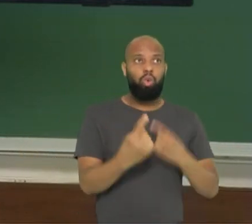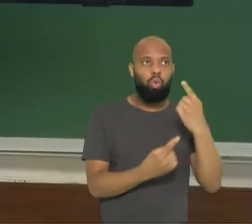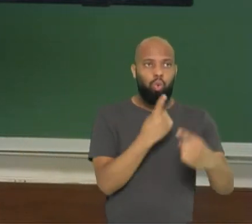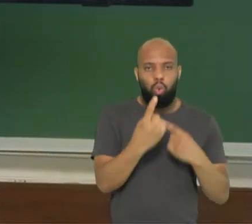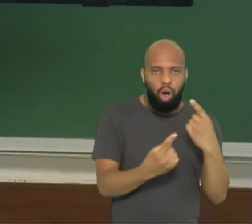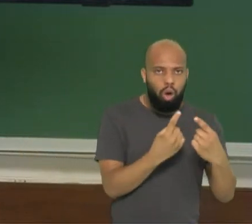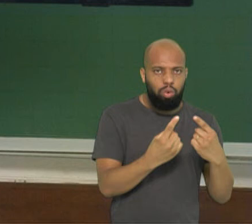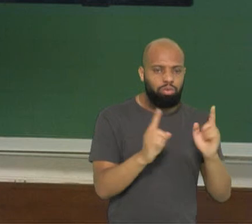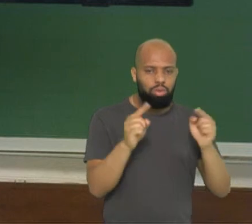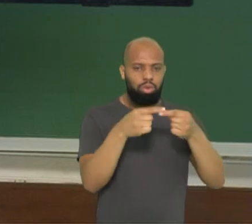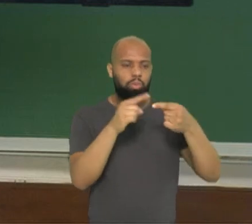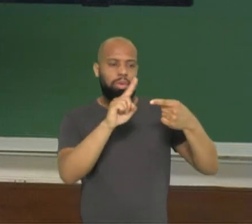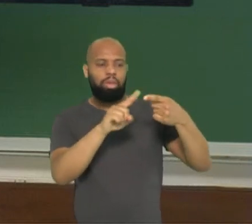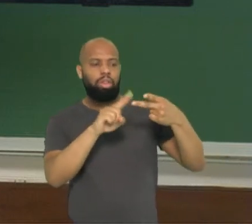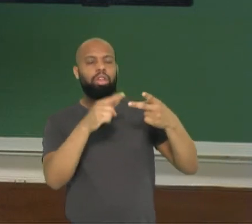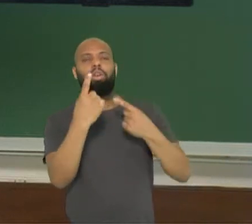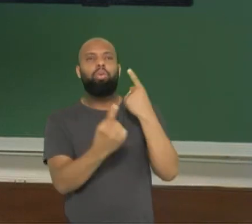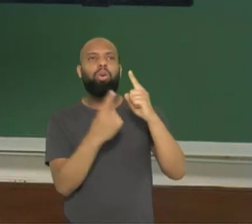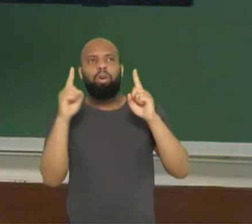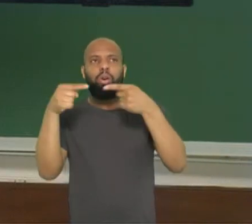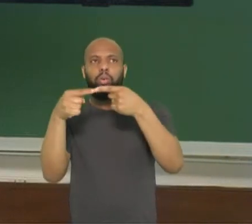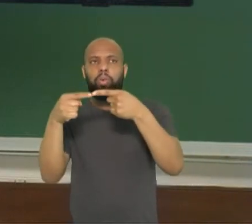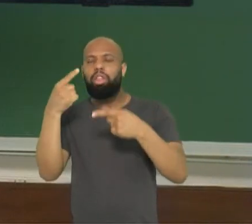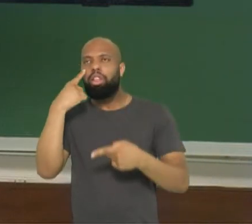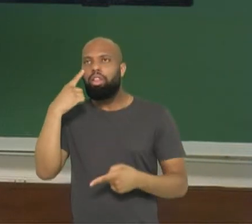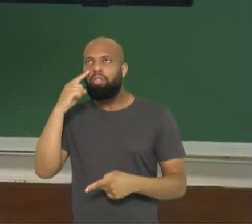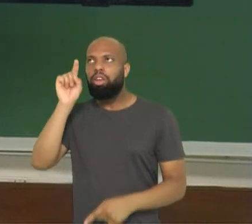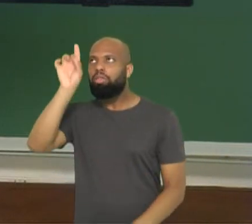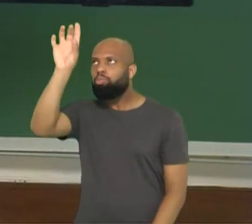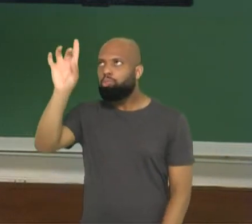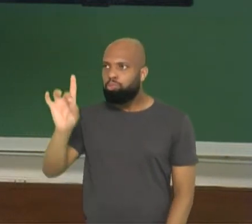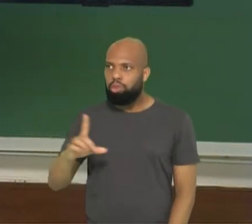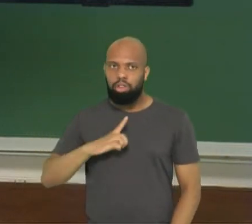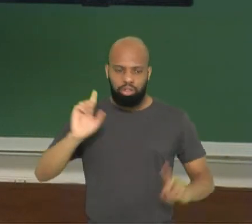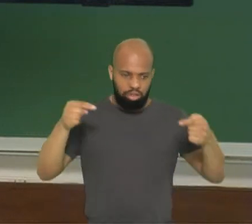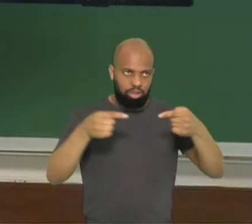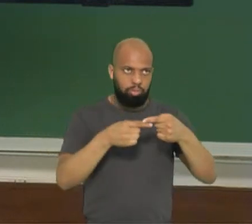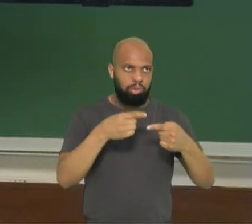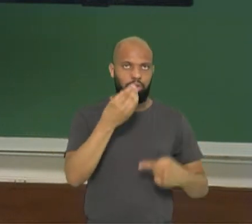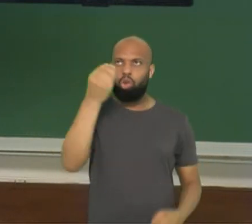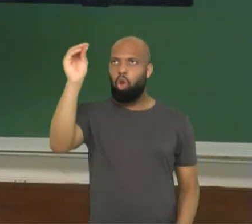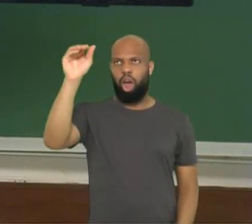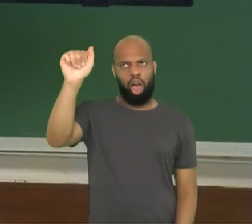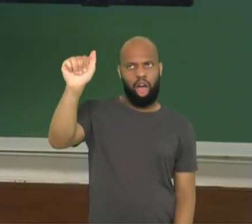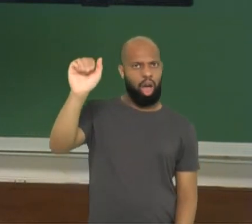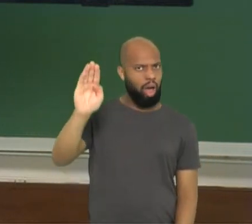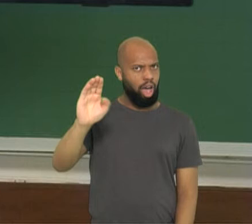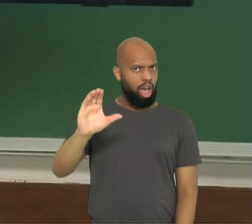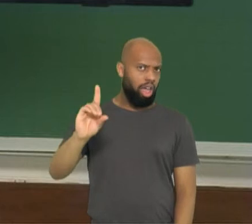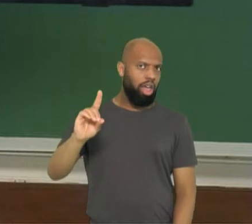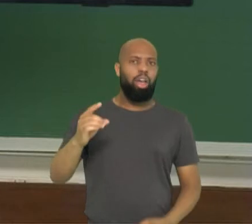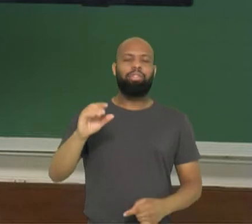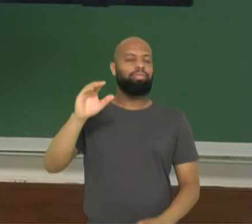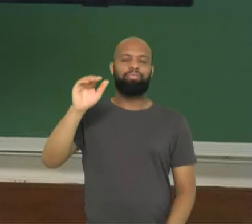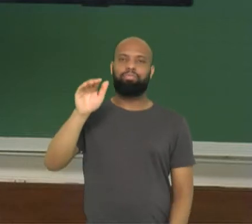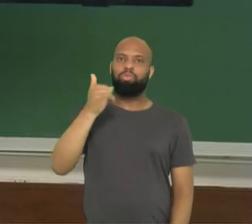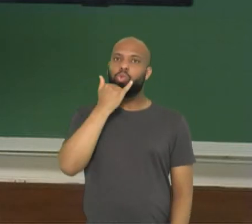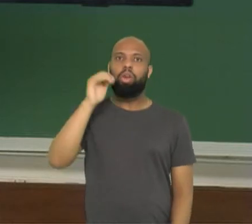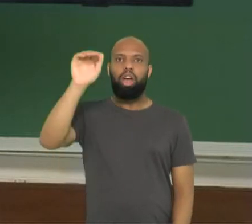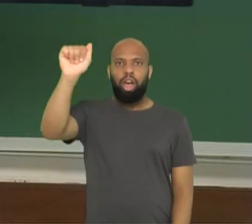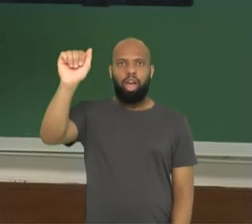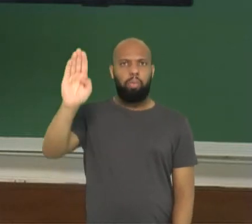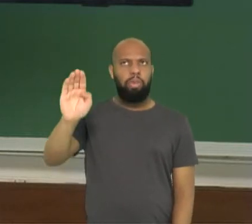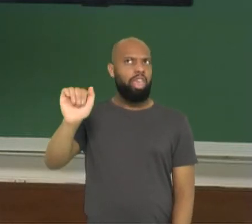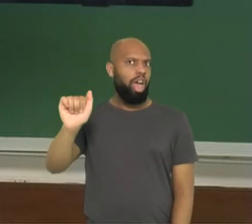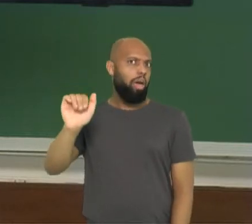los braços ou me duelen los braços? Pense um pouquinho e daí assim você vai fazendo a relação. Então, temos